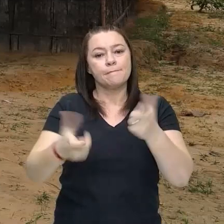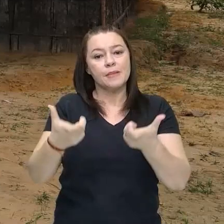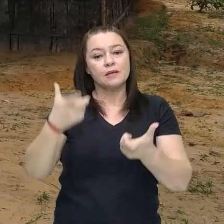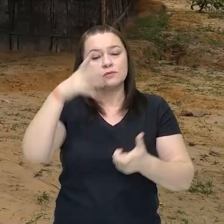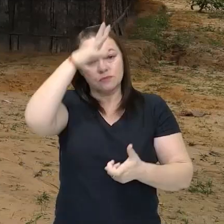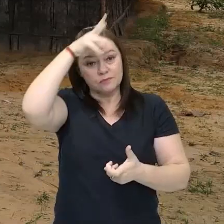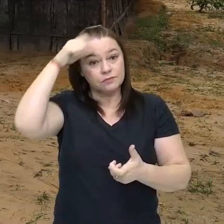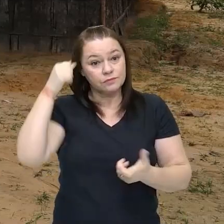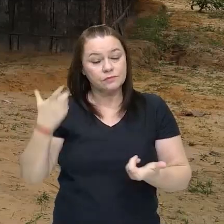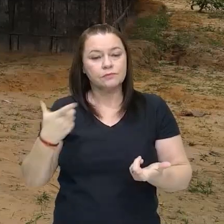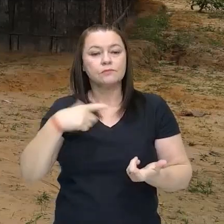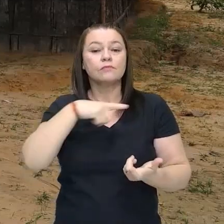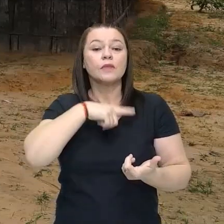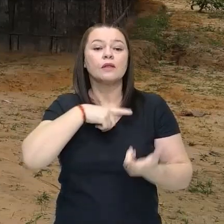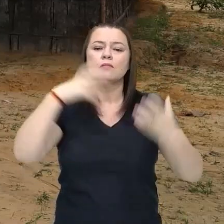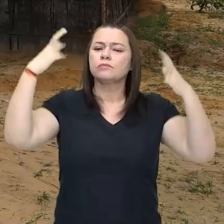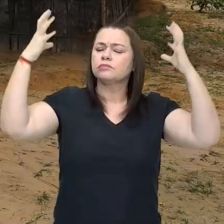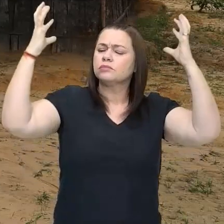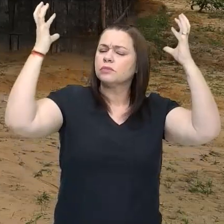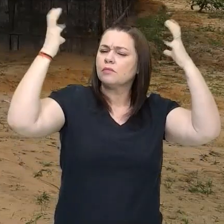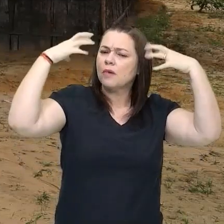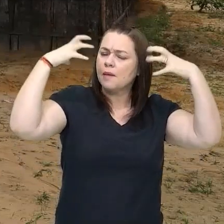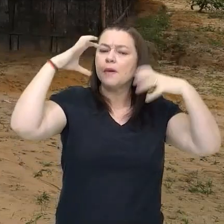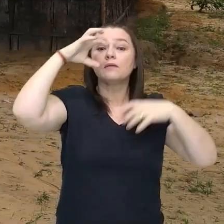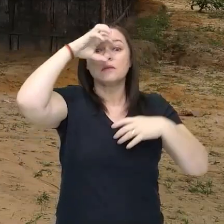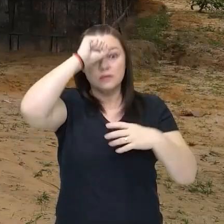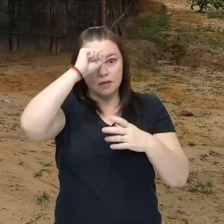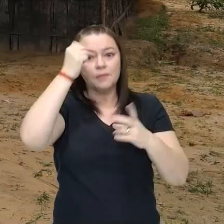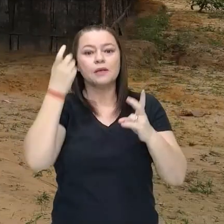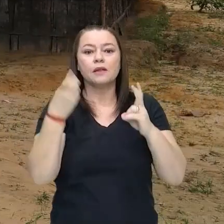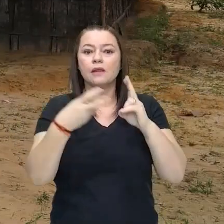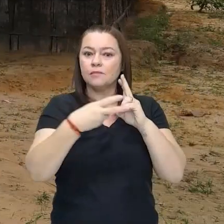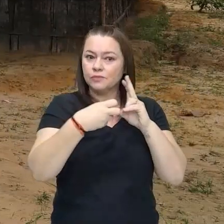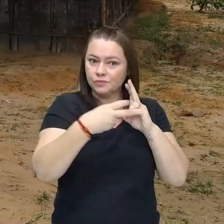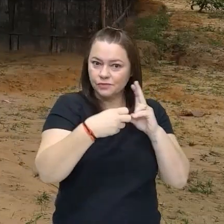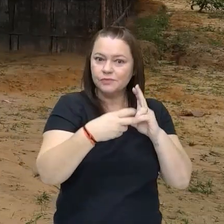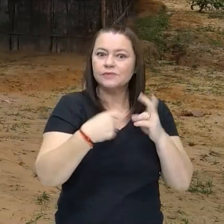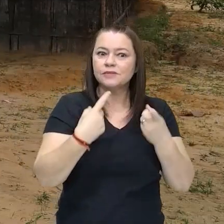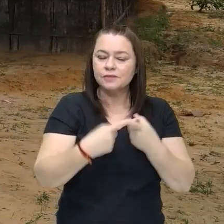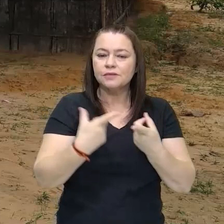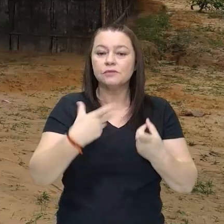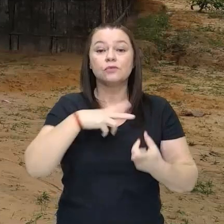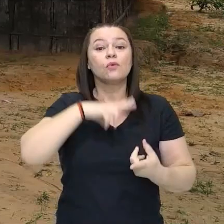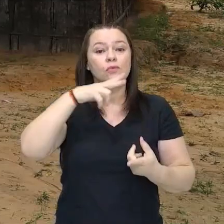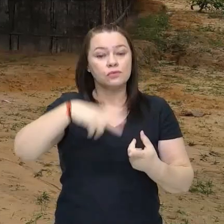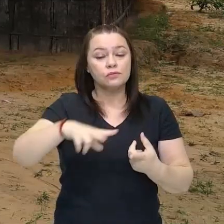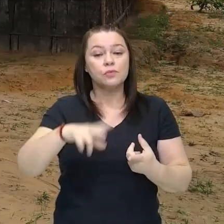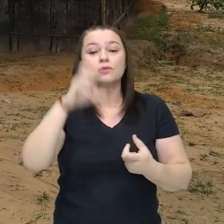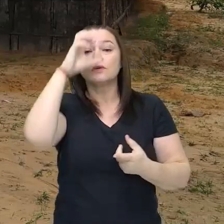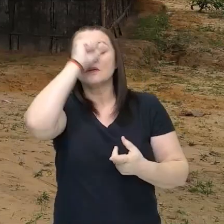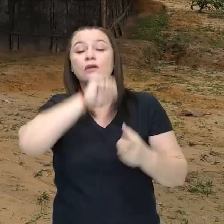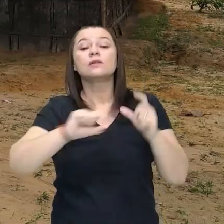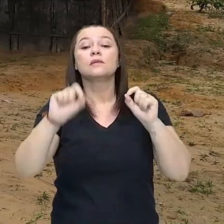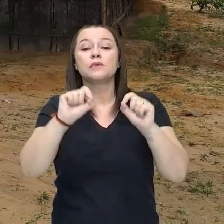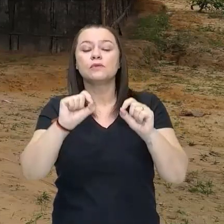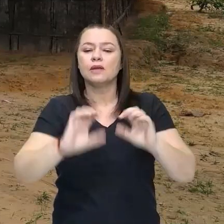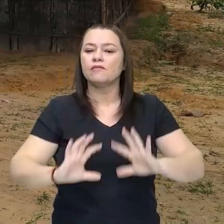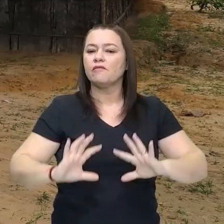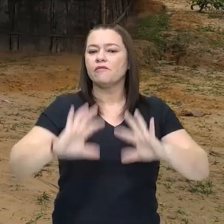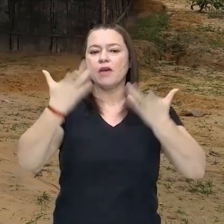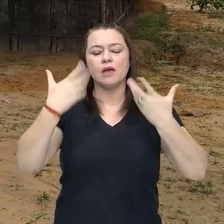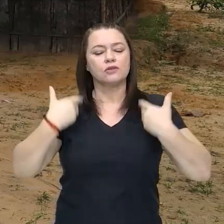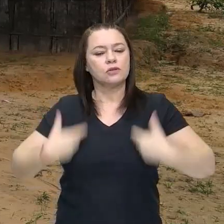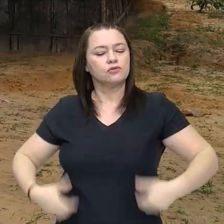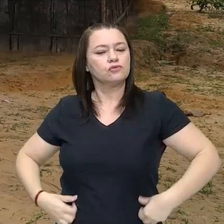aqui, ó, tomar um banho maroto, e além disso, com os portugueses, nós aprendemos o que? As vestes, as nossas